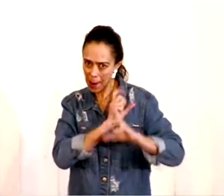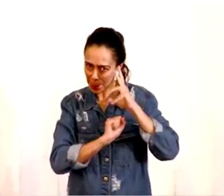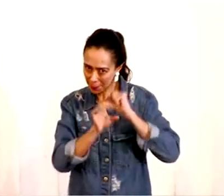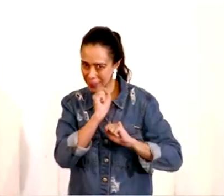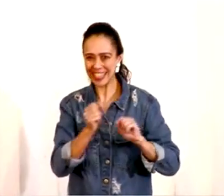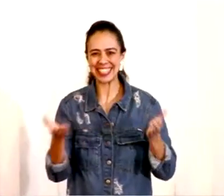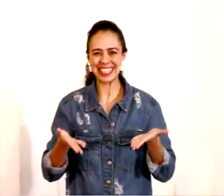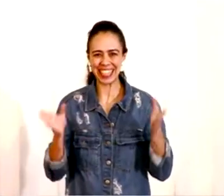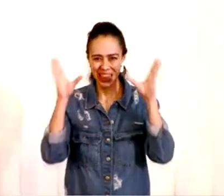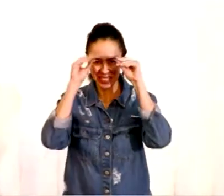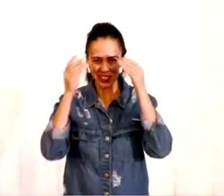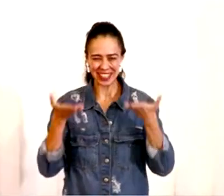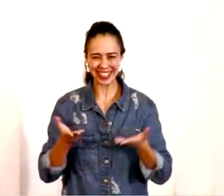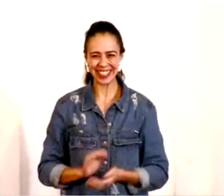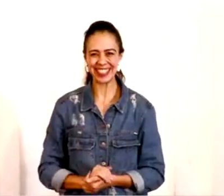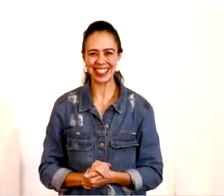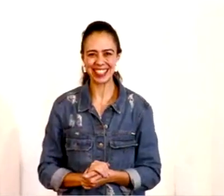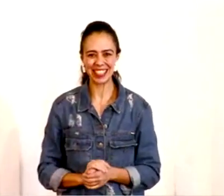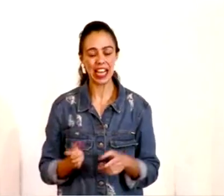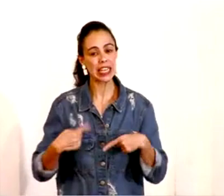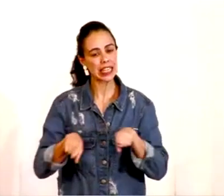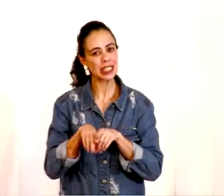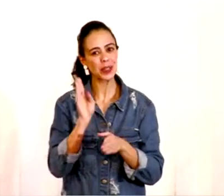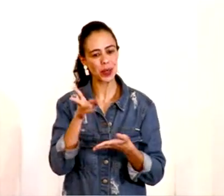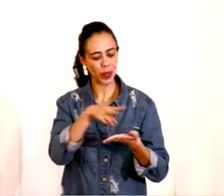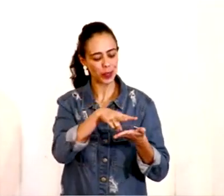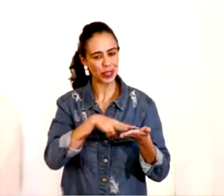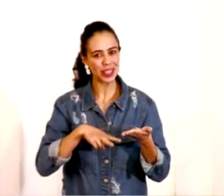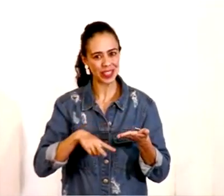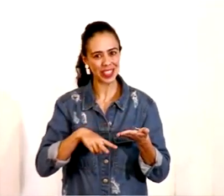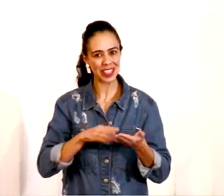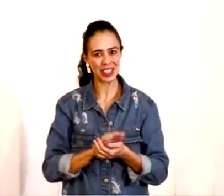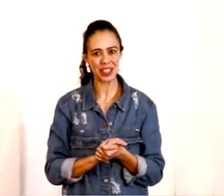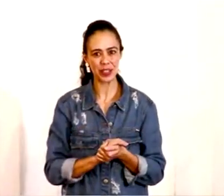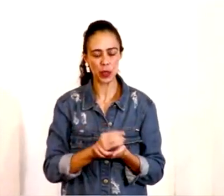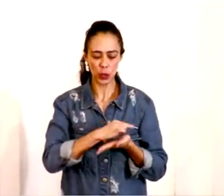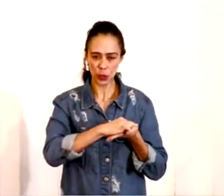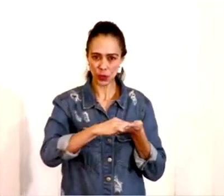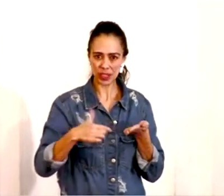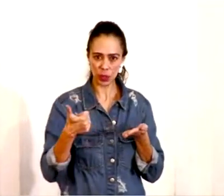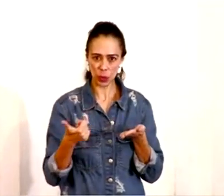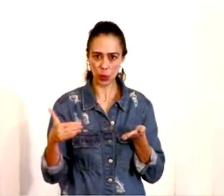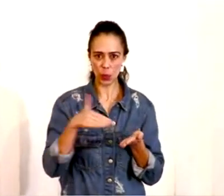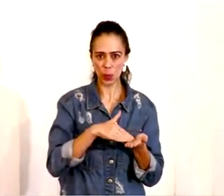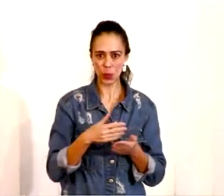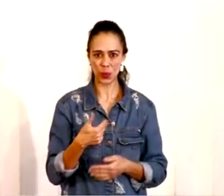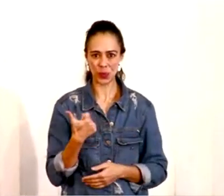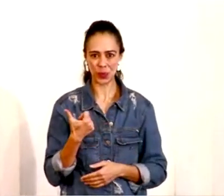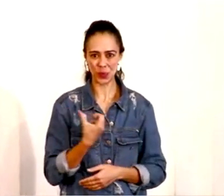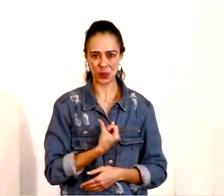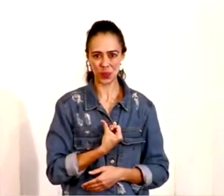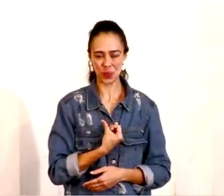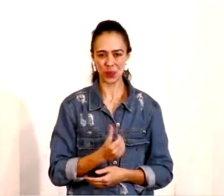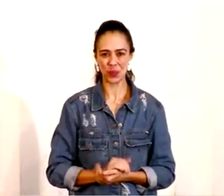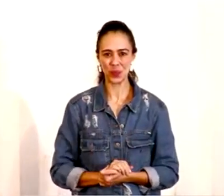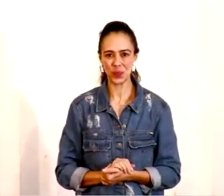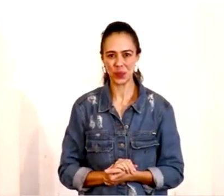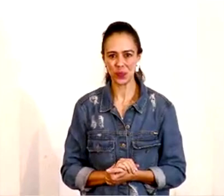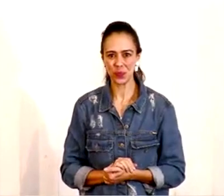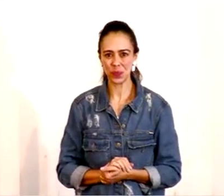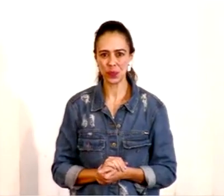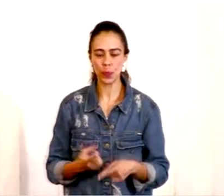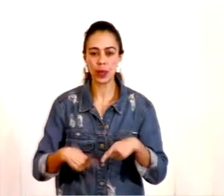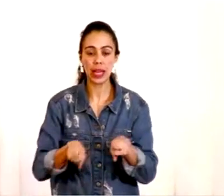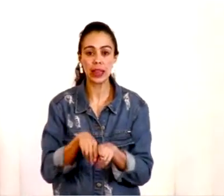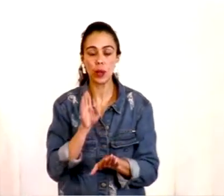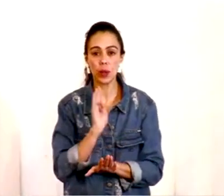noite. Então, acompanhe comigo a leitura, que se encontra nos versos de 1 a 16. Coabitou o homem com